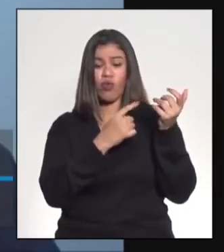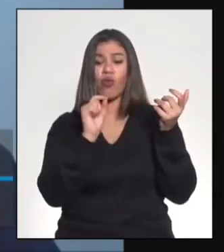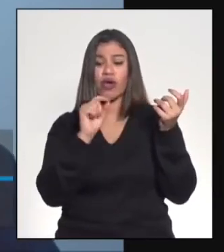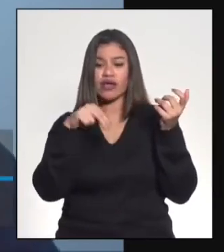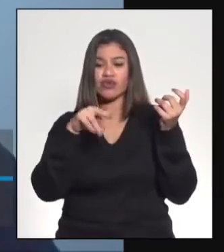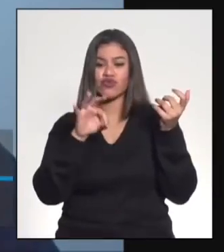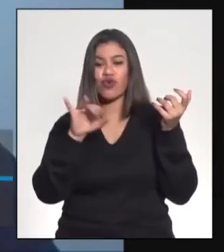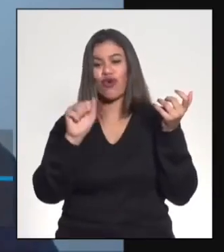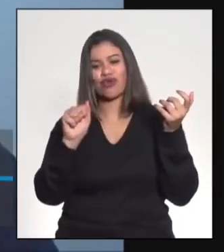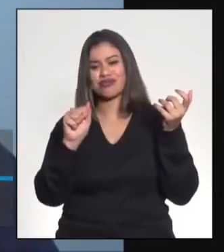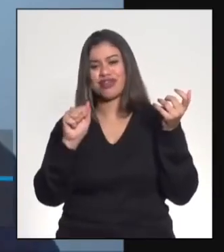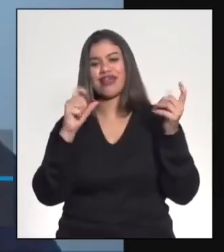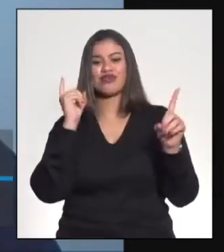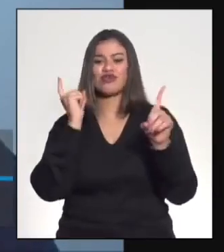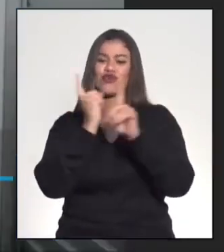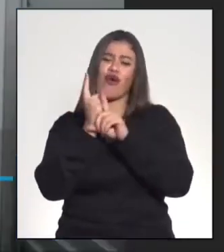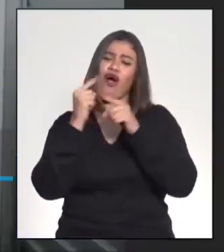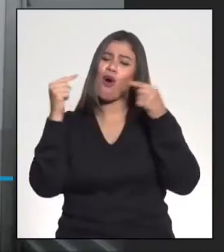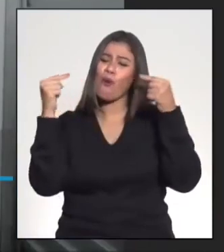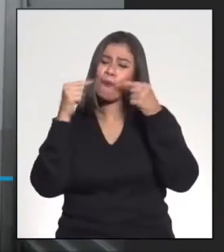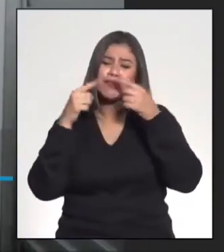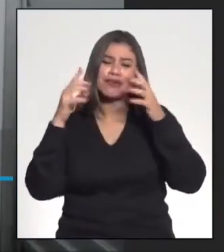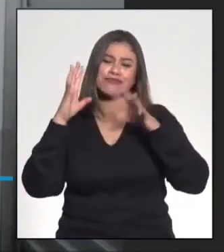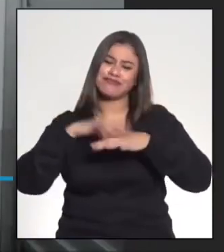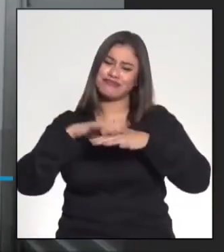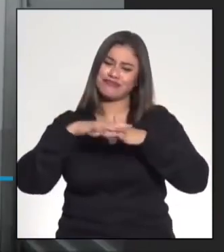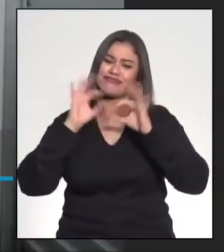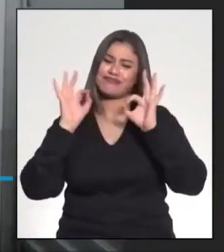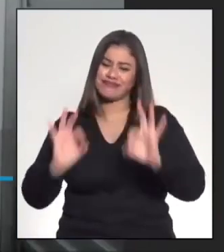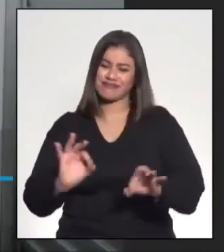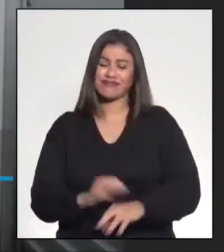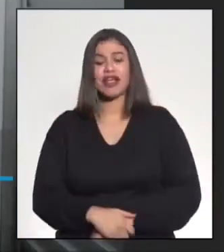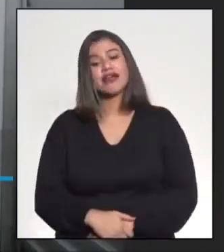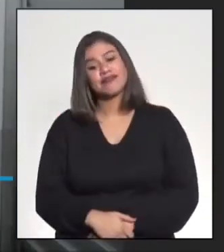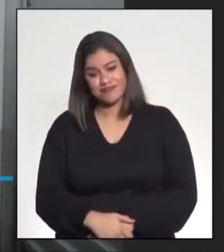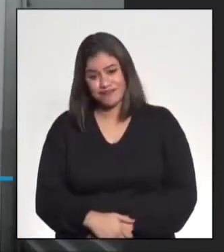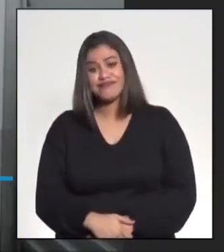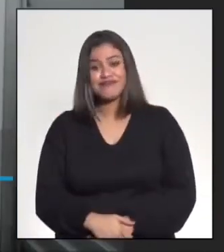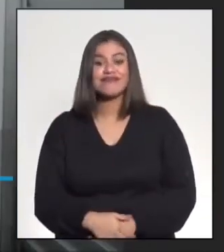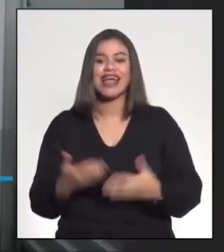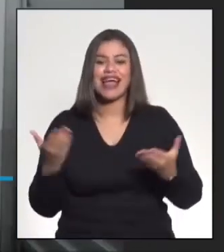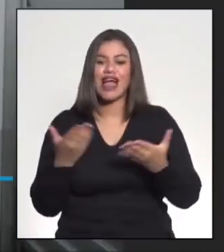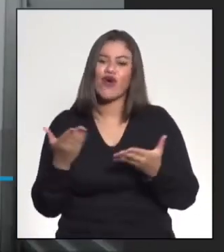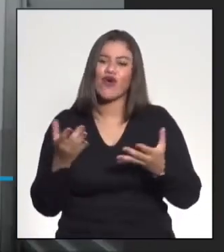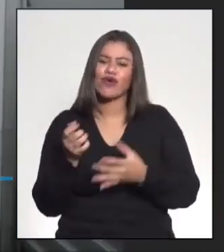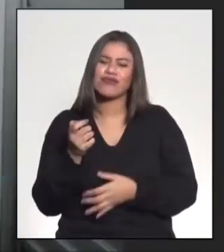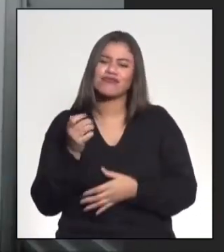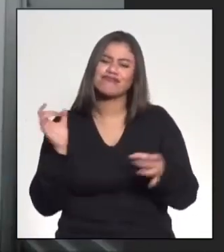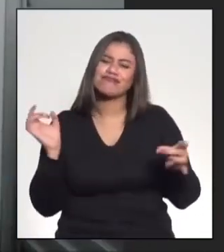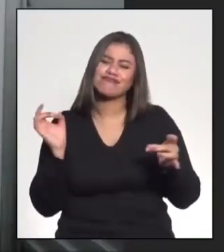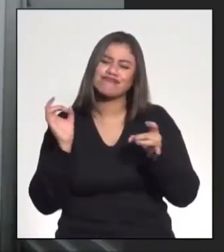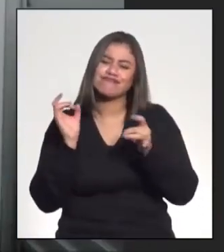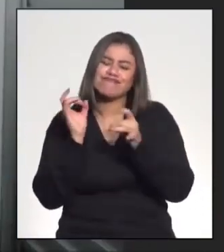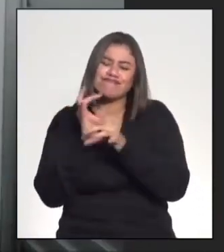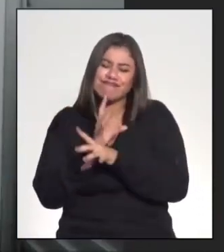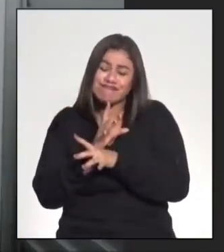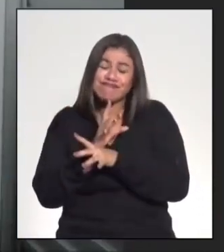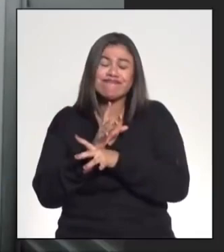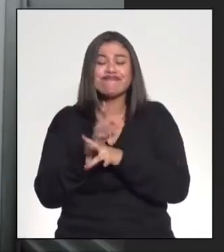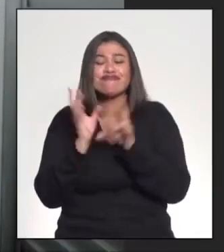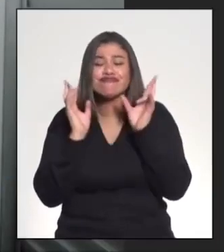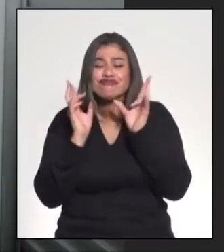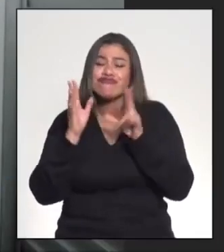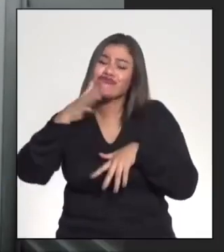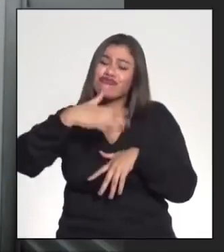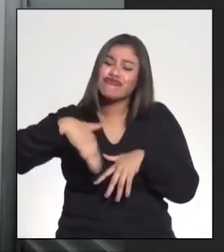Fê? Legal, pessoal. Então vamos lá, nós chegamos ao fim da nossa aula. Eu espero que vocês tenham